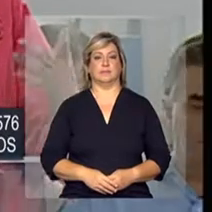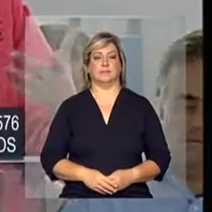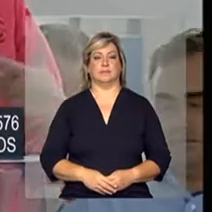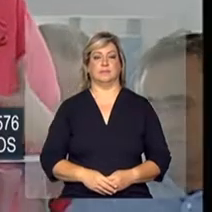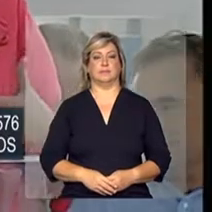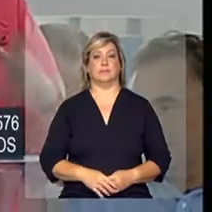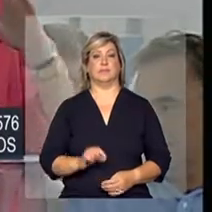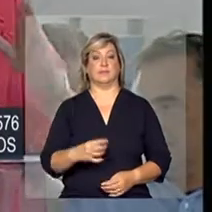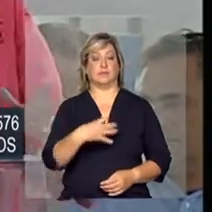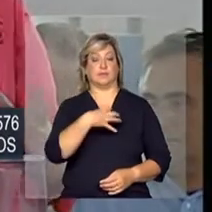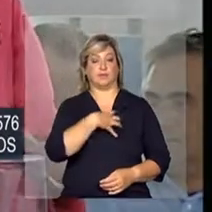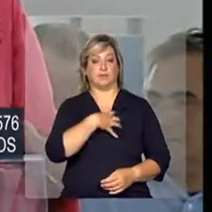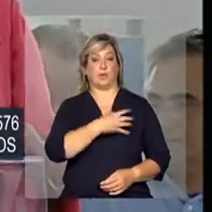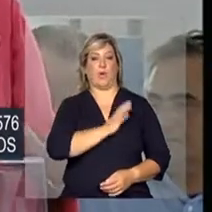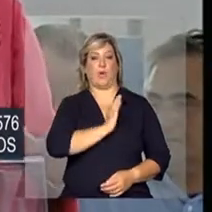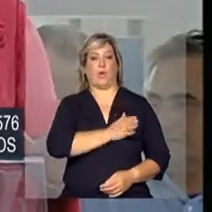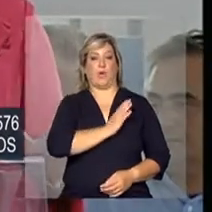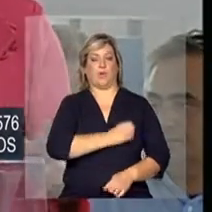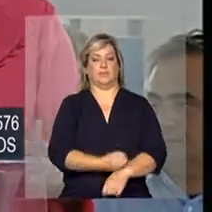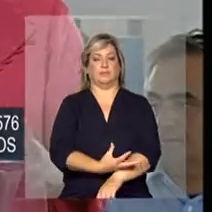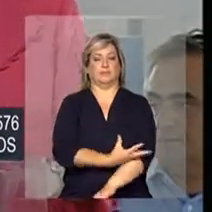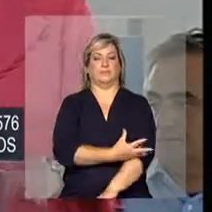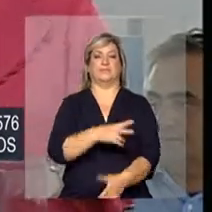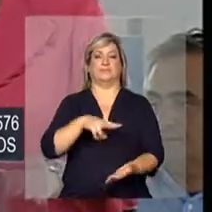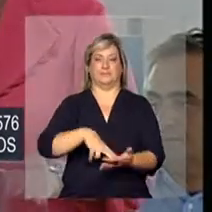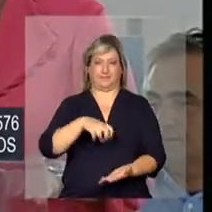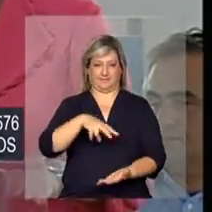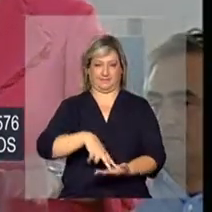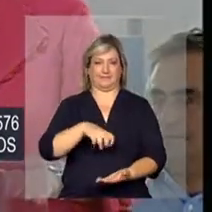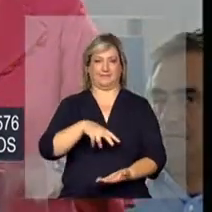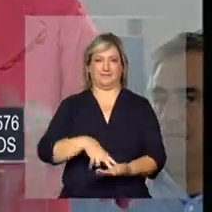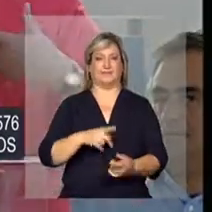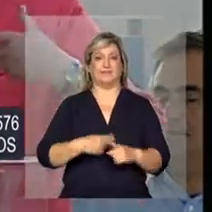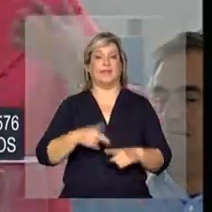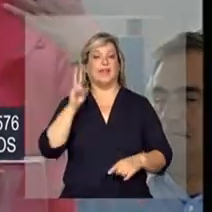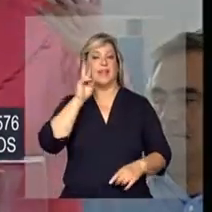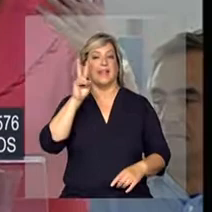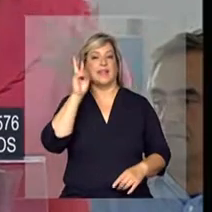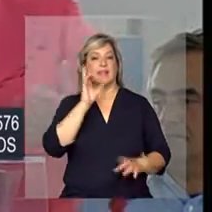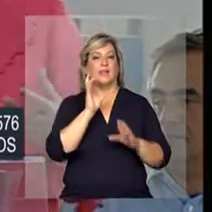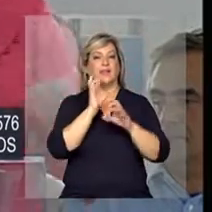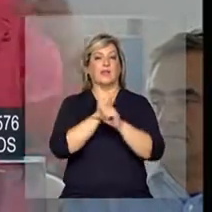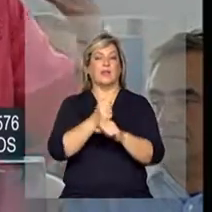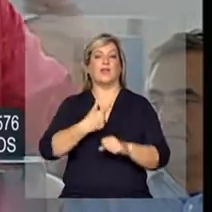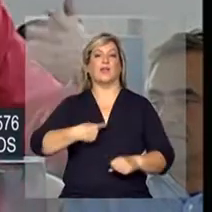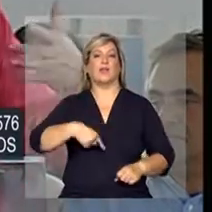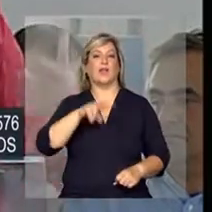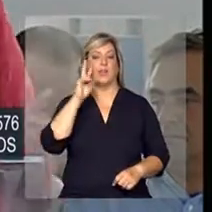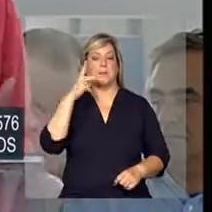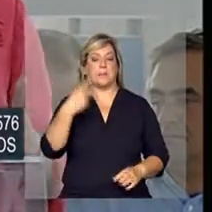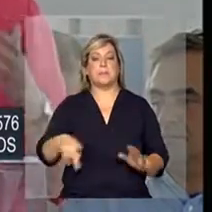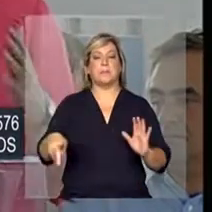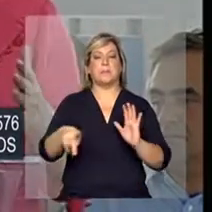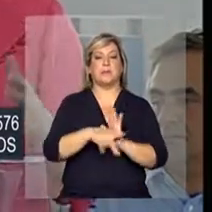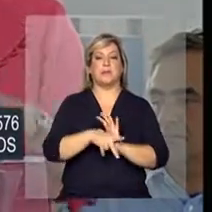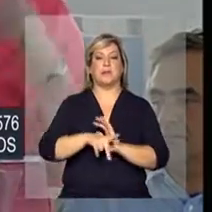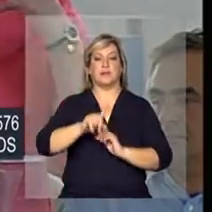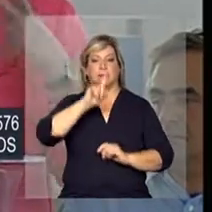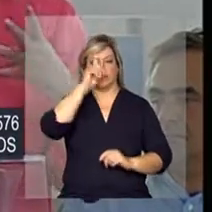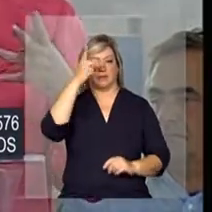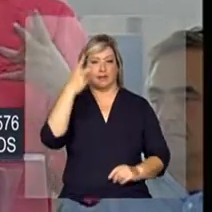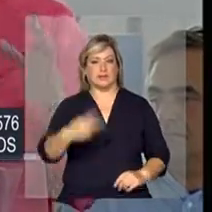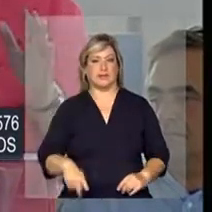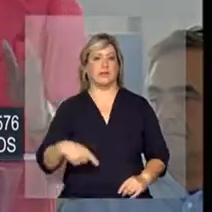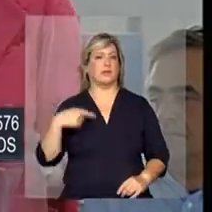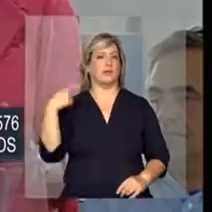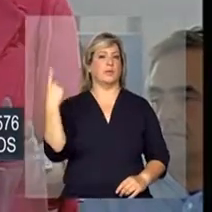e que encheram o nosso coração de alegria e nos lembraram do nosso ritmo, esse ritmo fantástico que